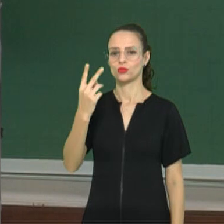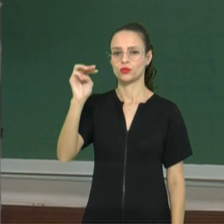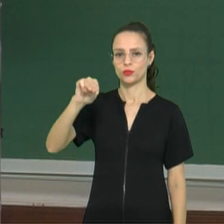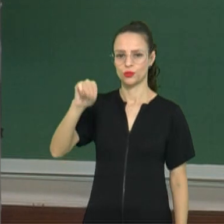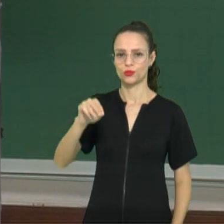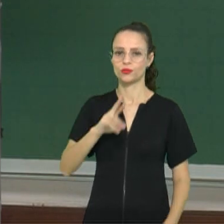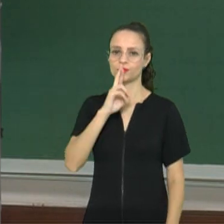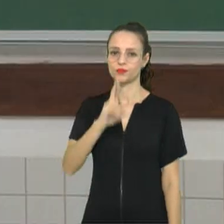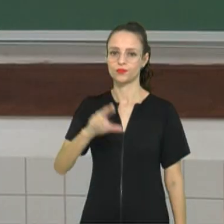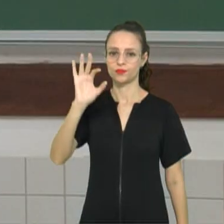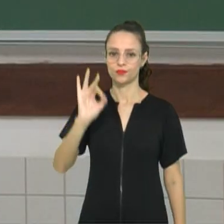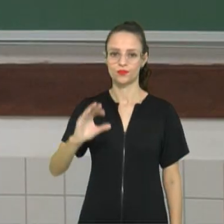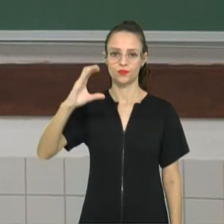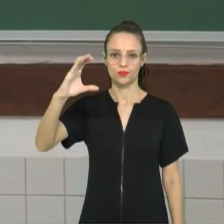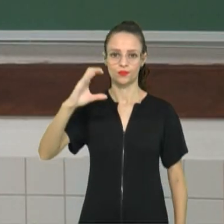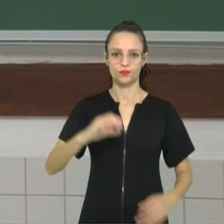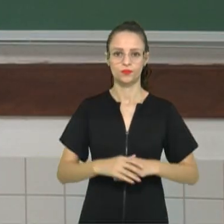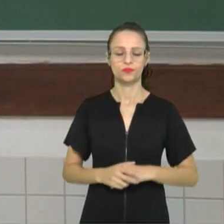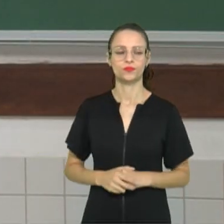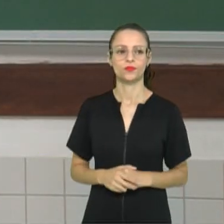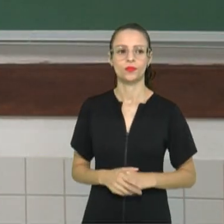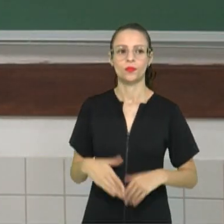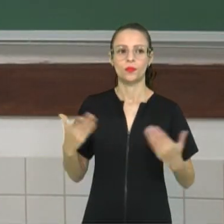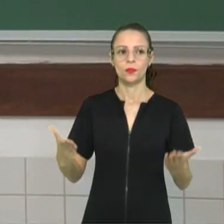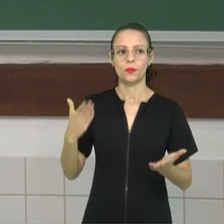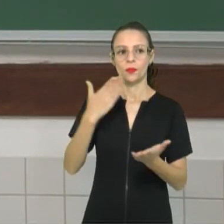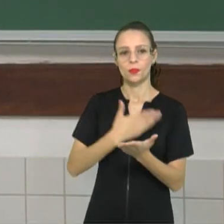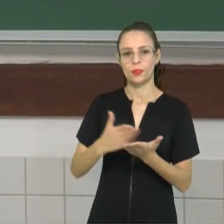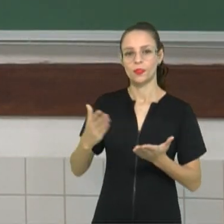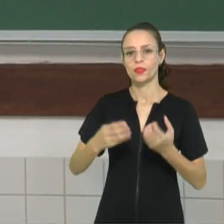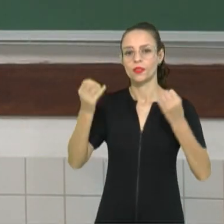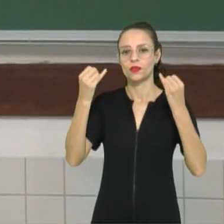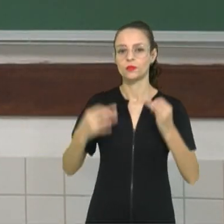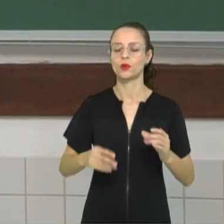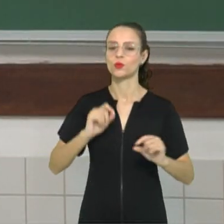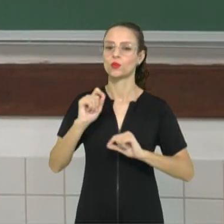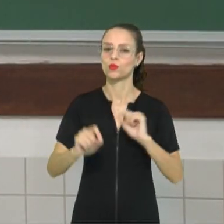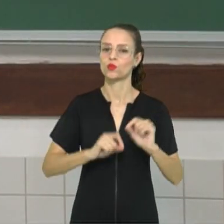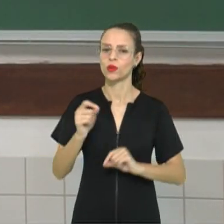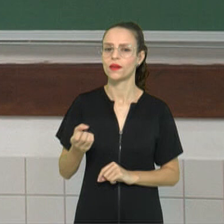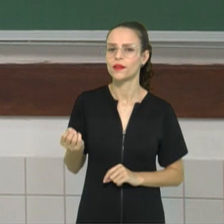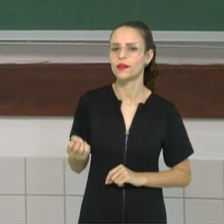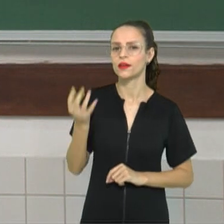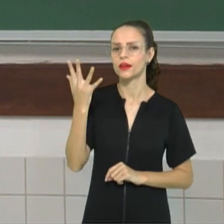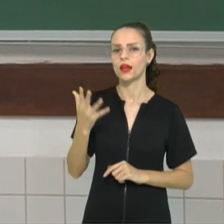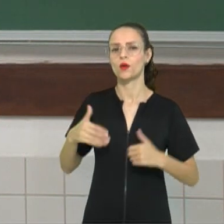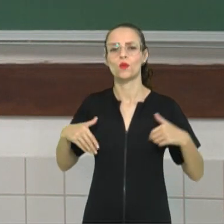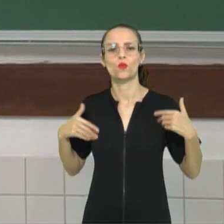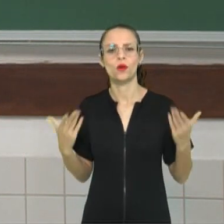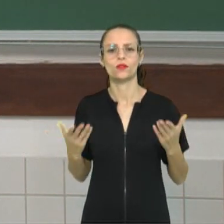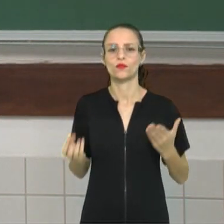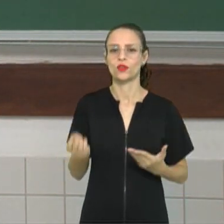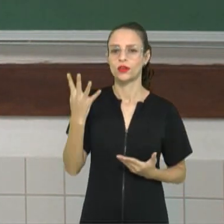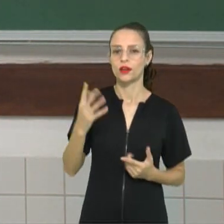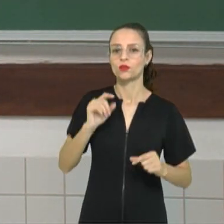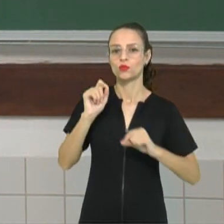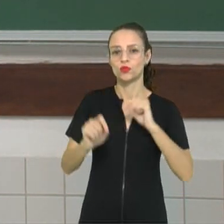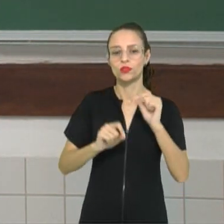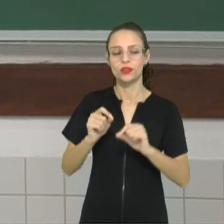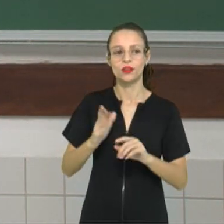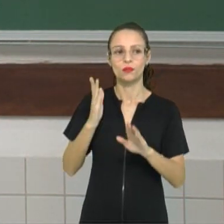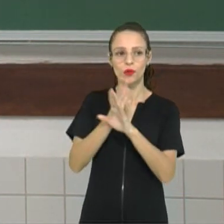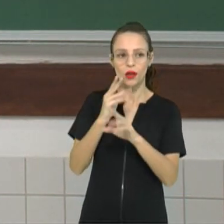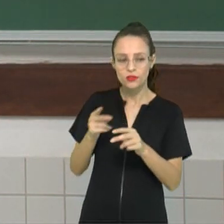C. Então, como nós falamos no início, lá lembra que nós falamos quando da criação, quando foi criado o método, foi através